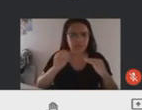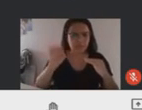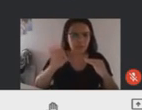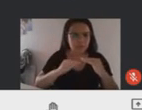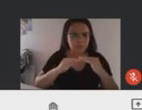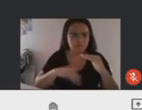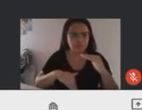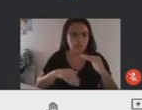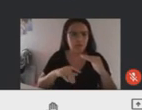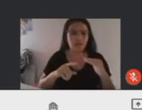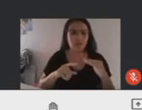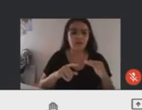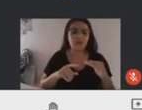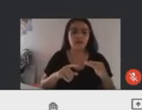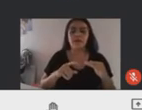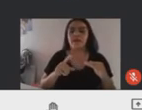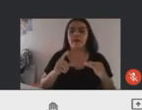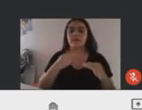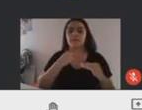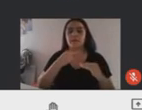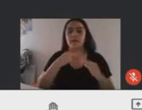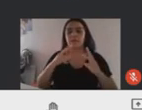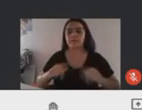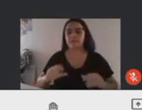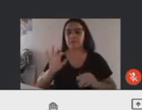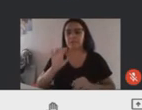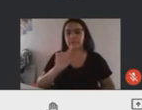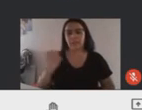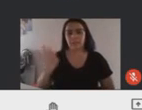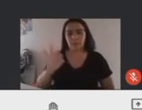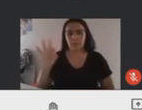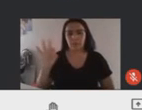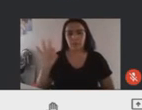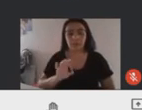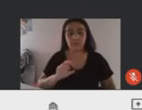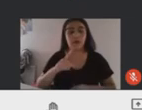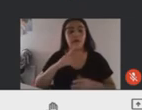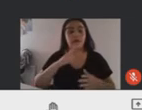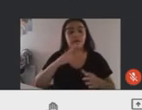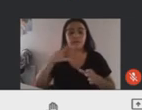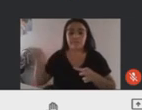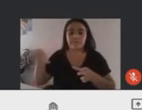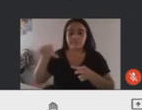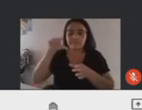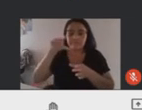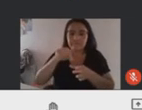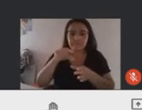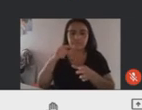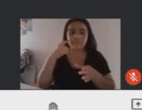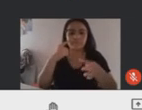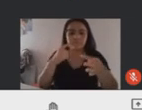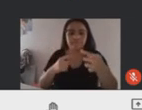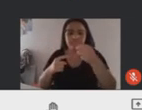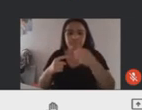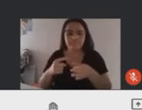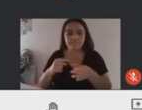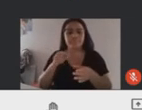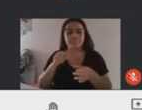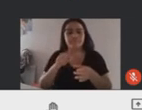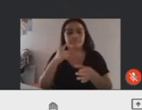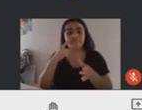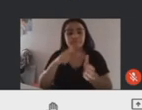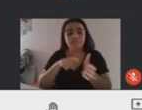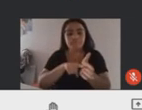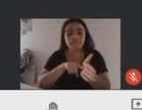interessante aqui que a gente usa uma gotinha de amostra, faz a leitura no NIR portátil, nesse NIR aqui, e aí